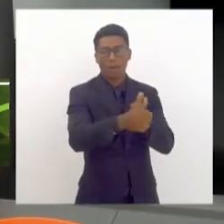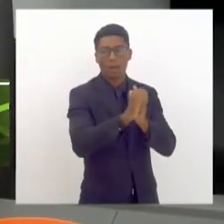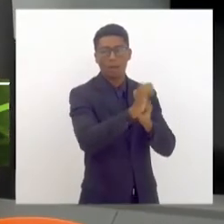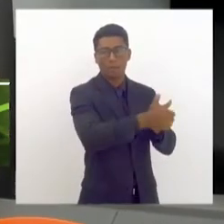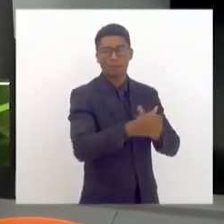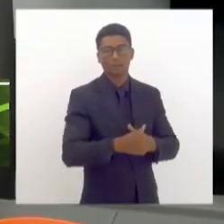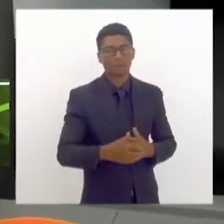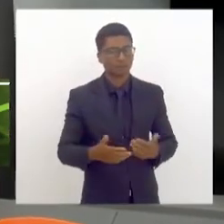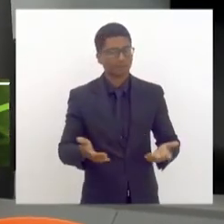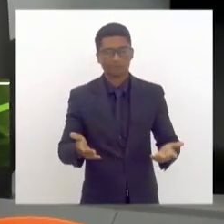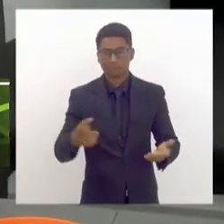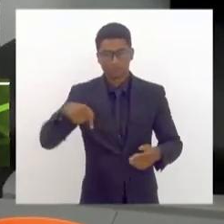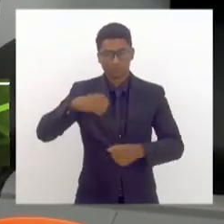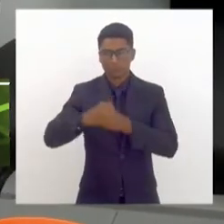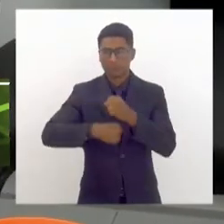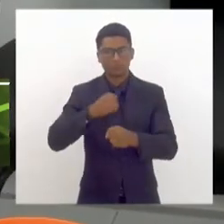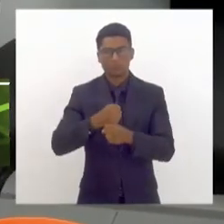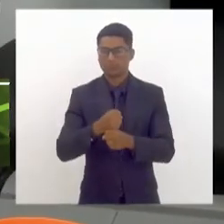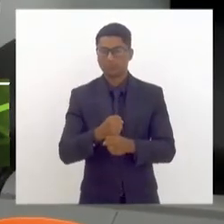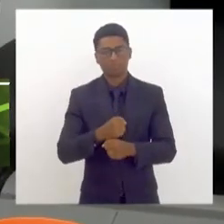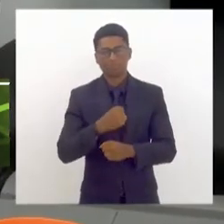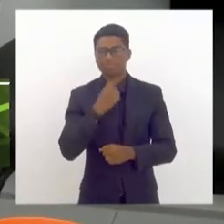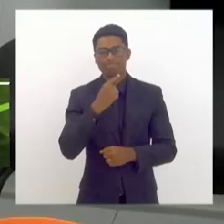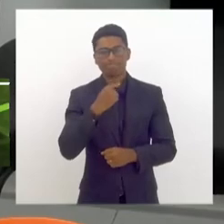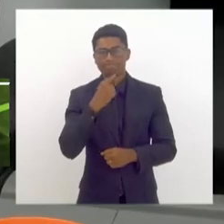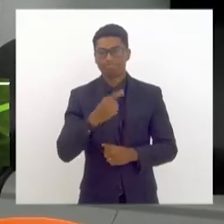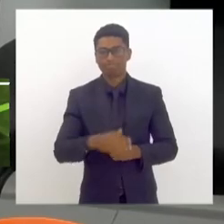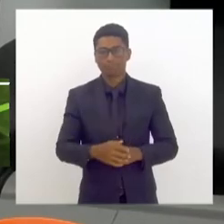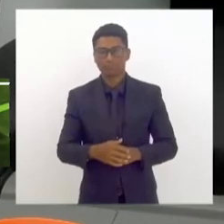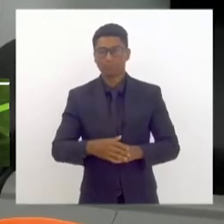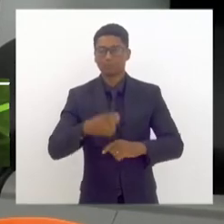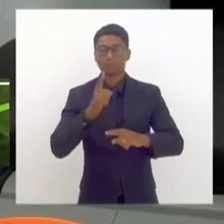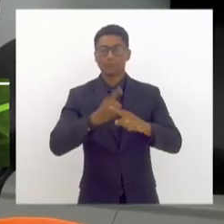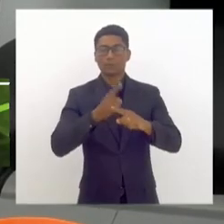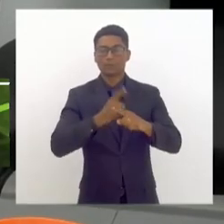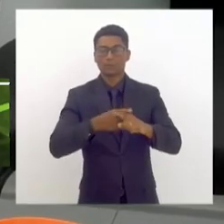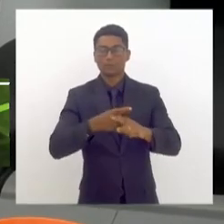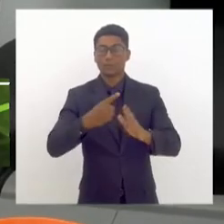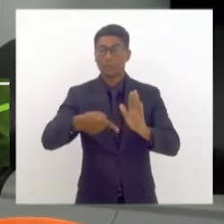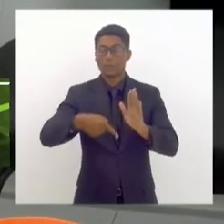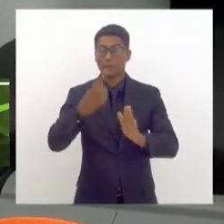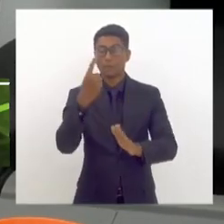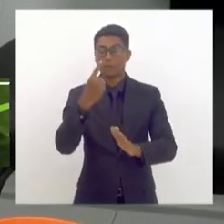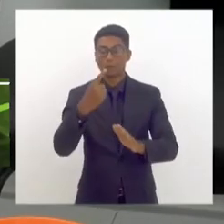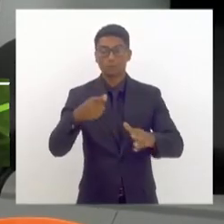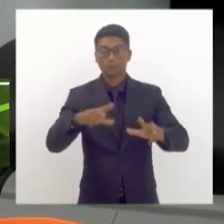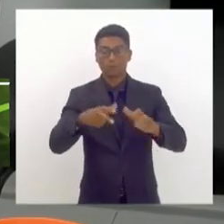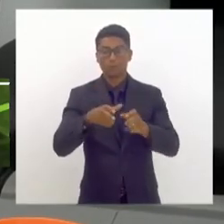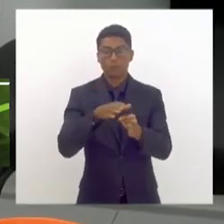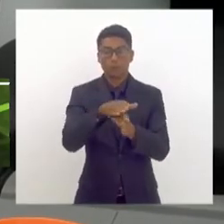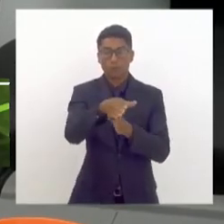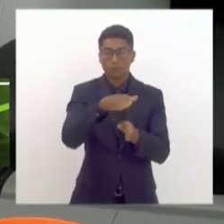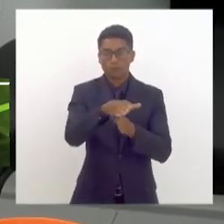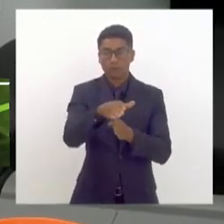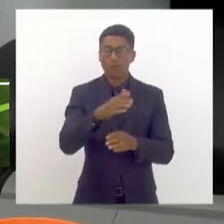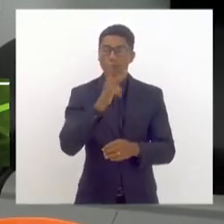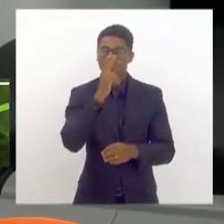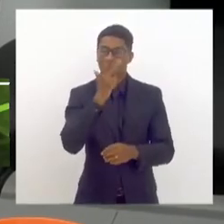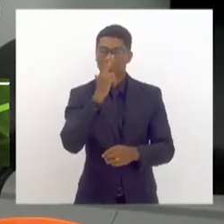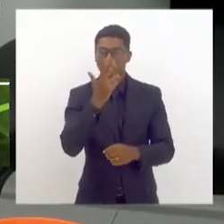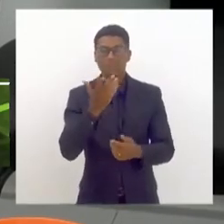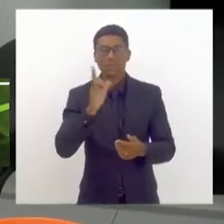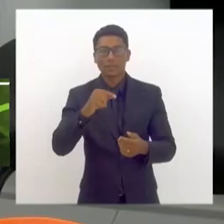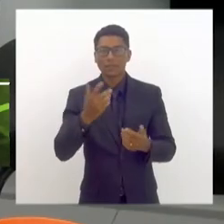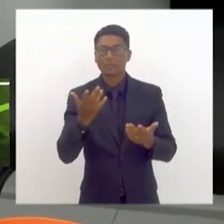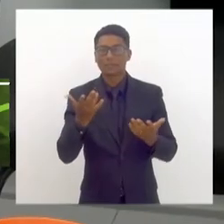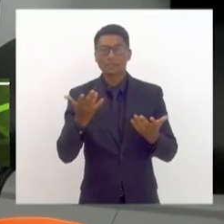é porque... Bom, primeiro que a função do Conselho Estadual, nesse sentido, ela é bastante restrita. A gente não tem a